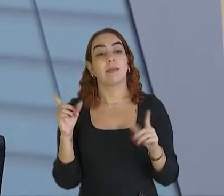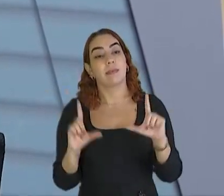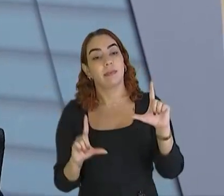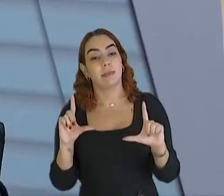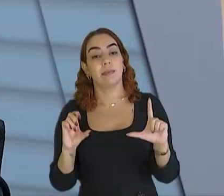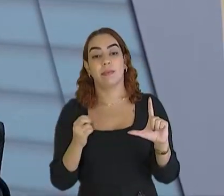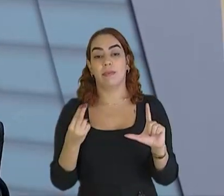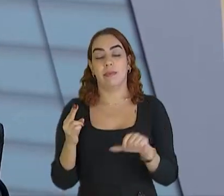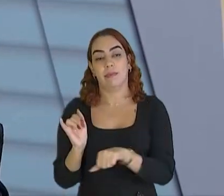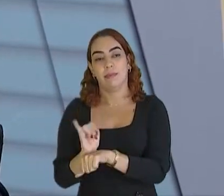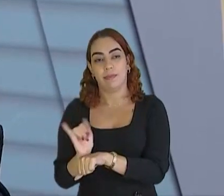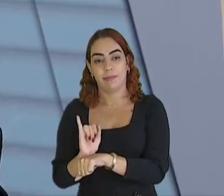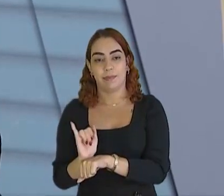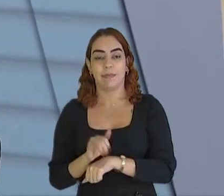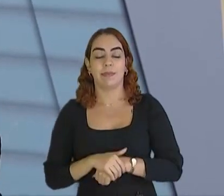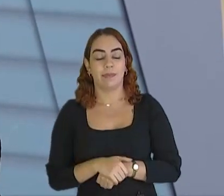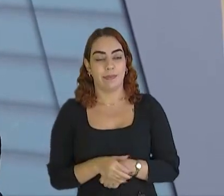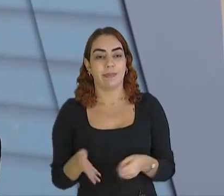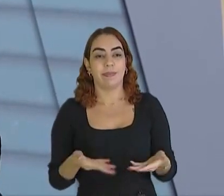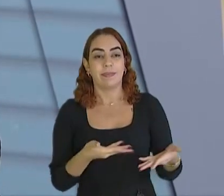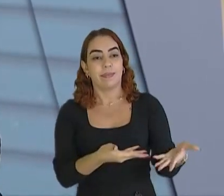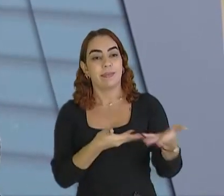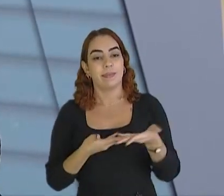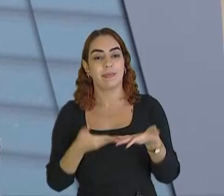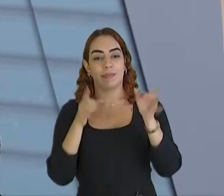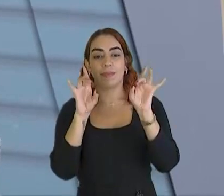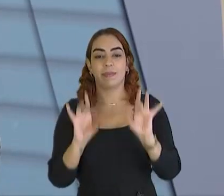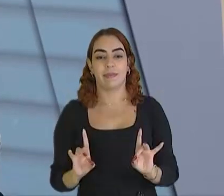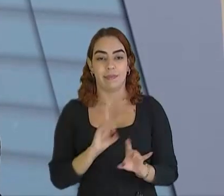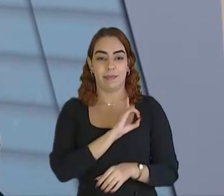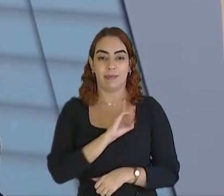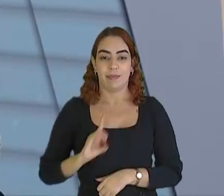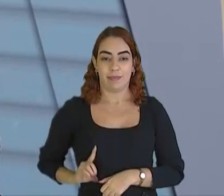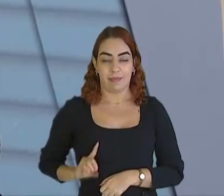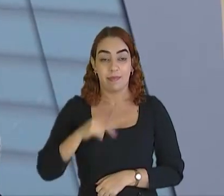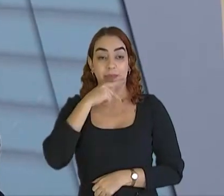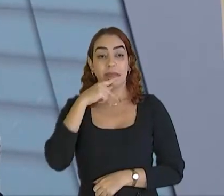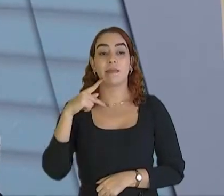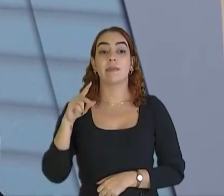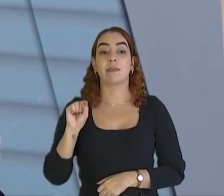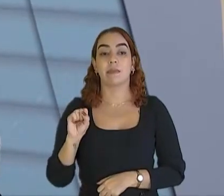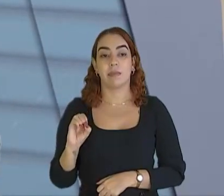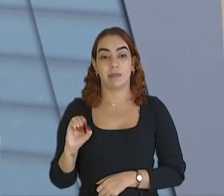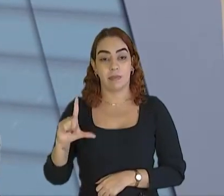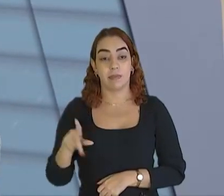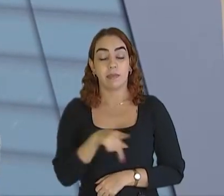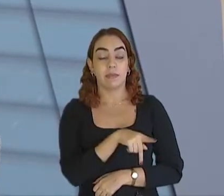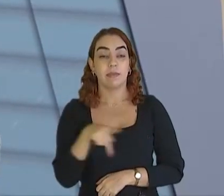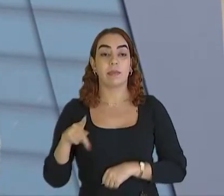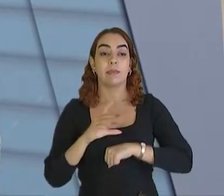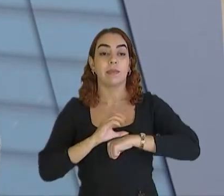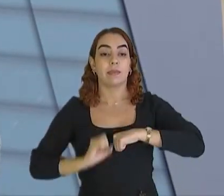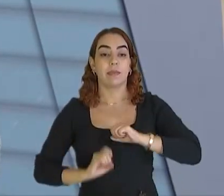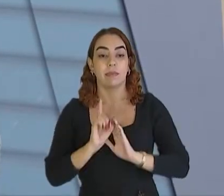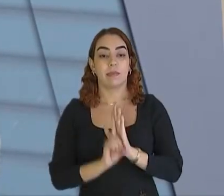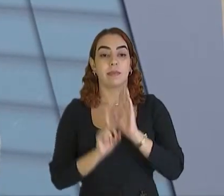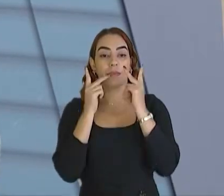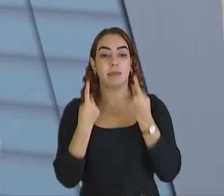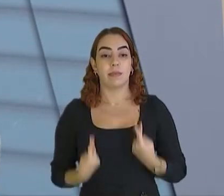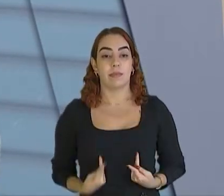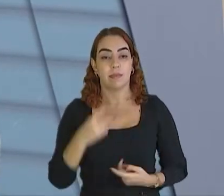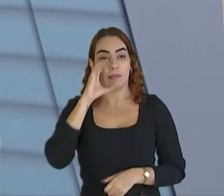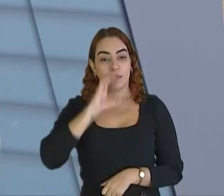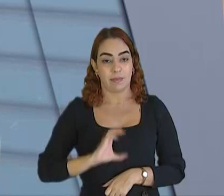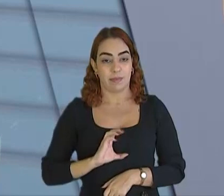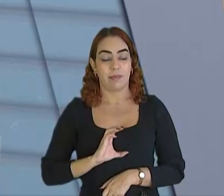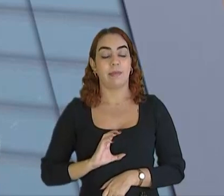YouTube. Hoje o meu convidado é deputado estadual do PSOL, presidente da Comissão de Direitos Humanos, Cidadania da Assembleia,